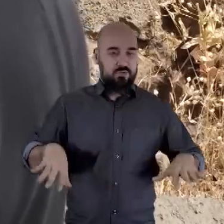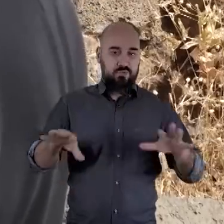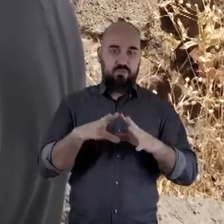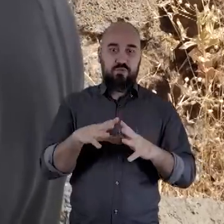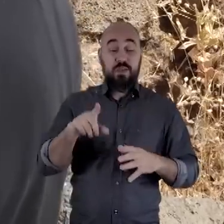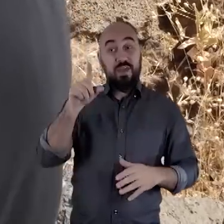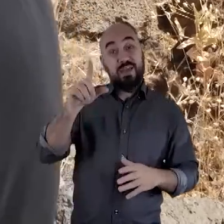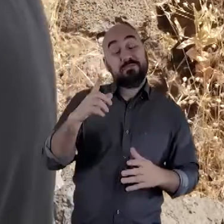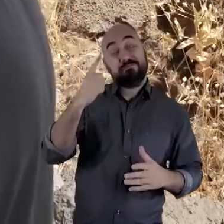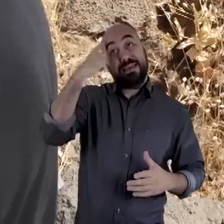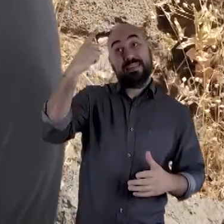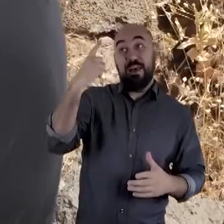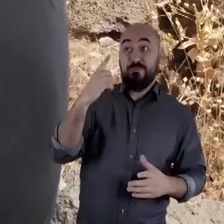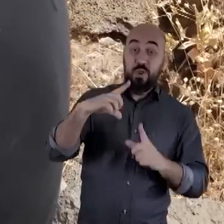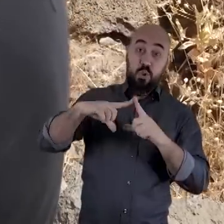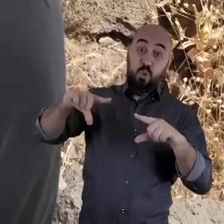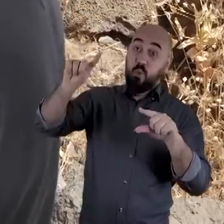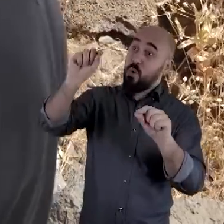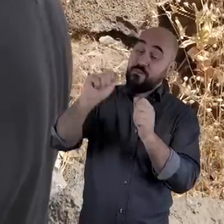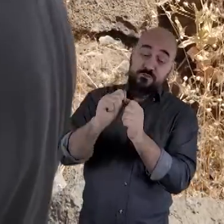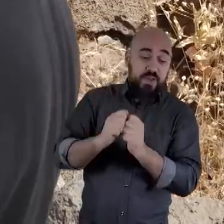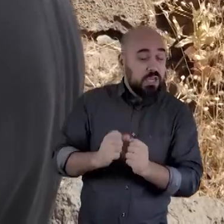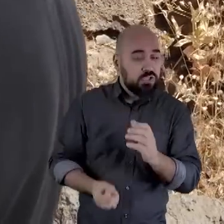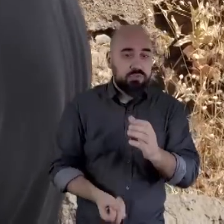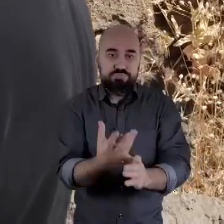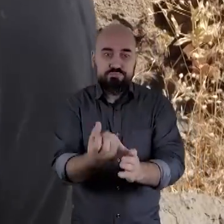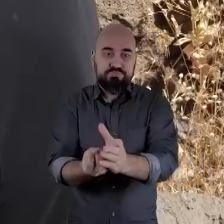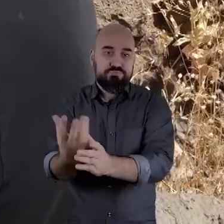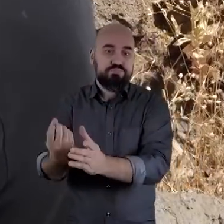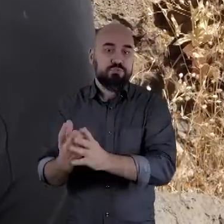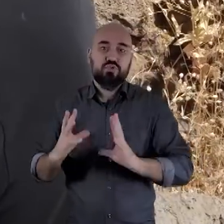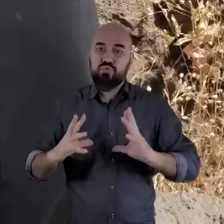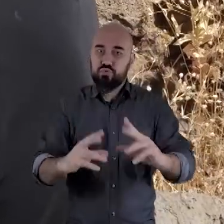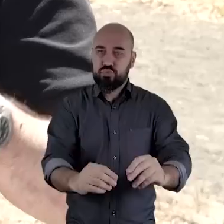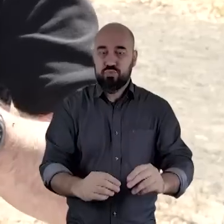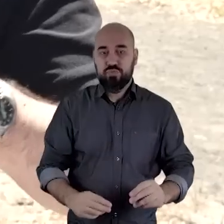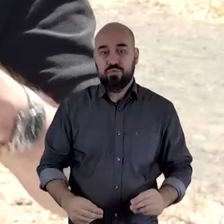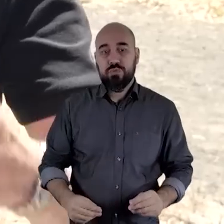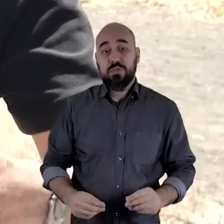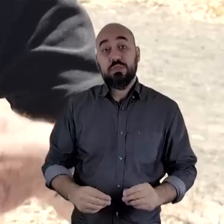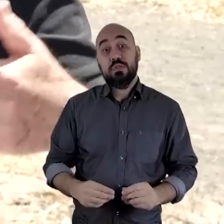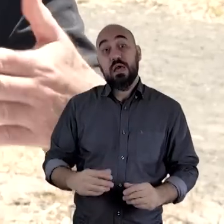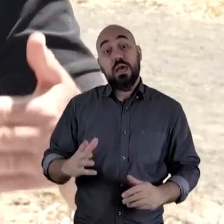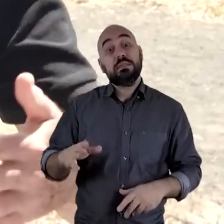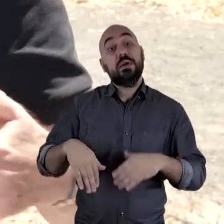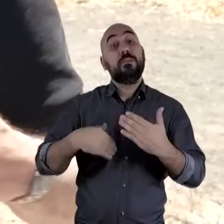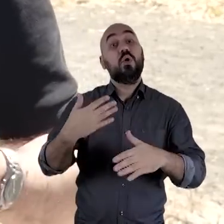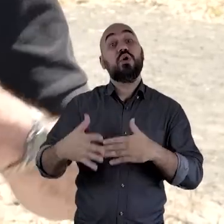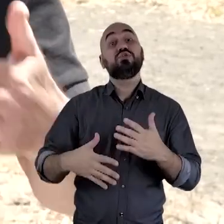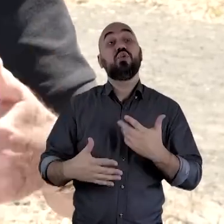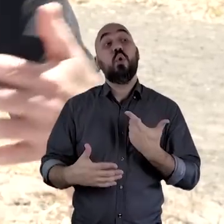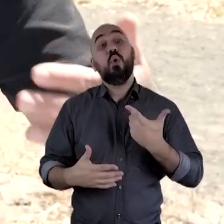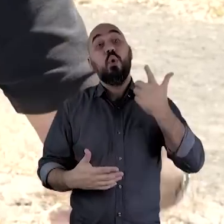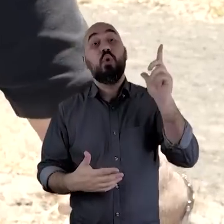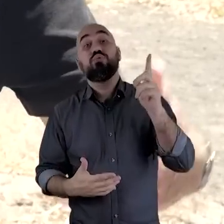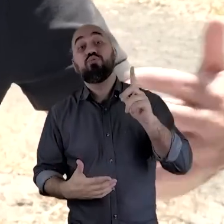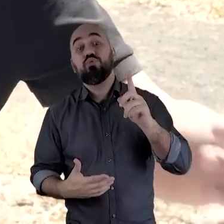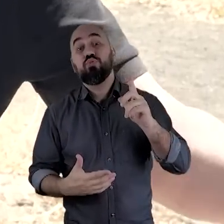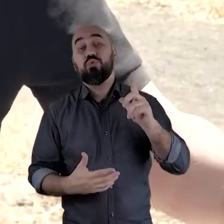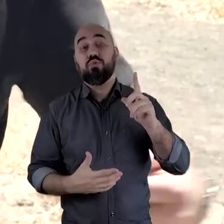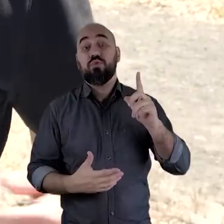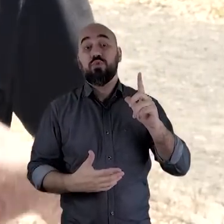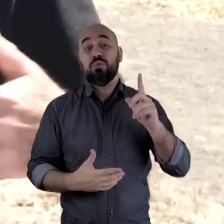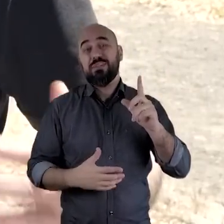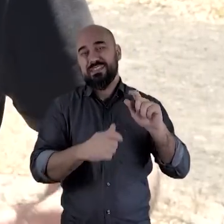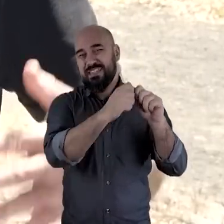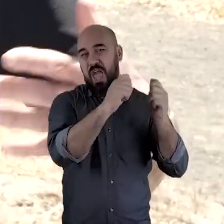a criadora do mundo. E ela começou a criação e depois outros deuses e deusas chegaram